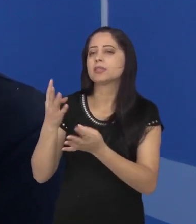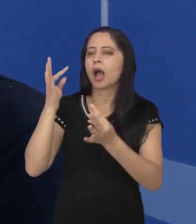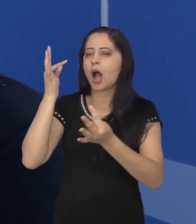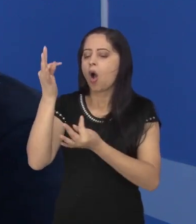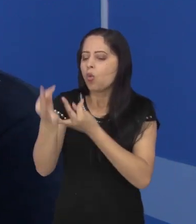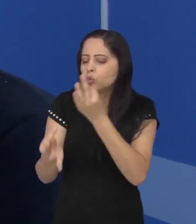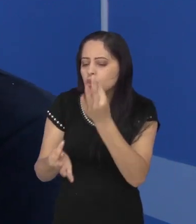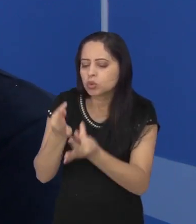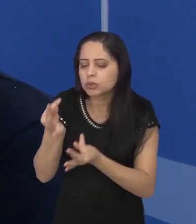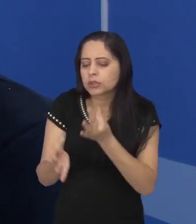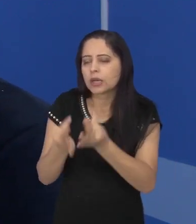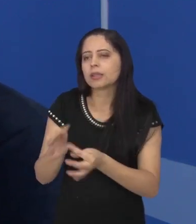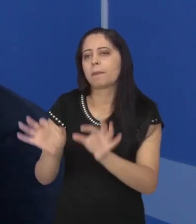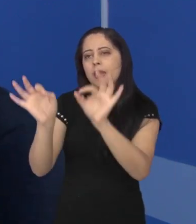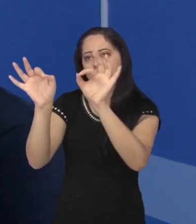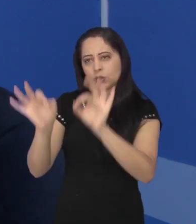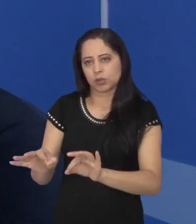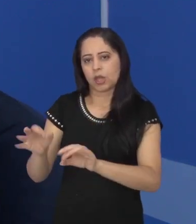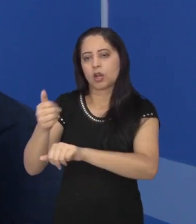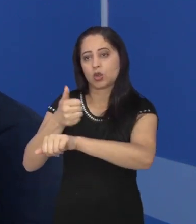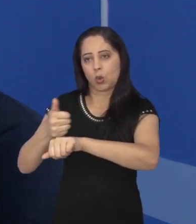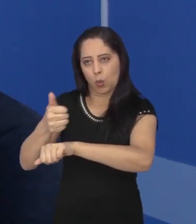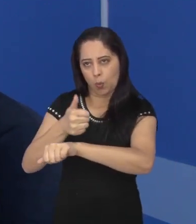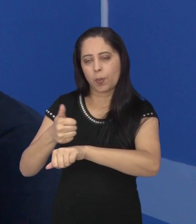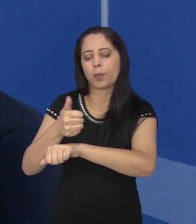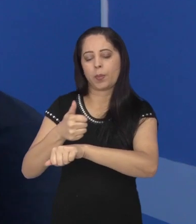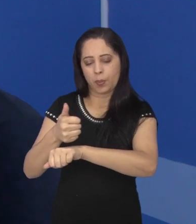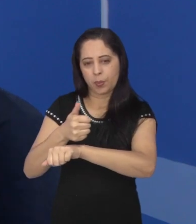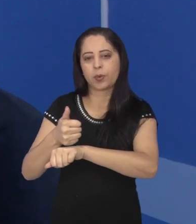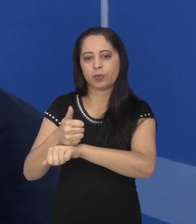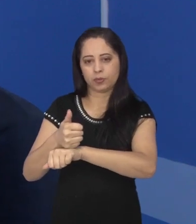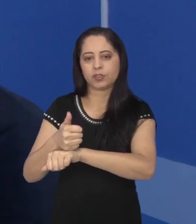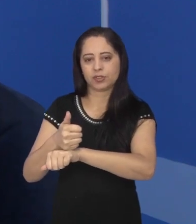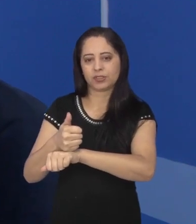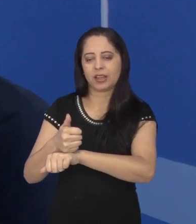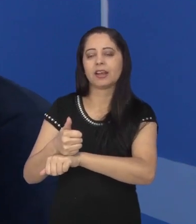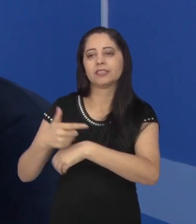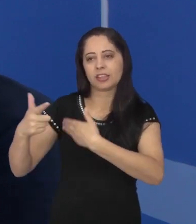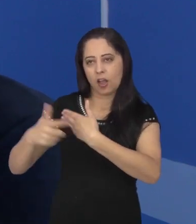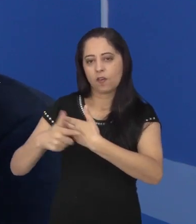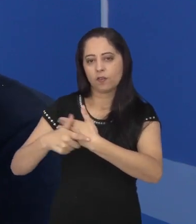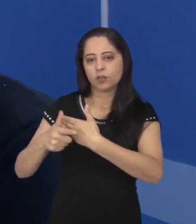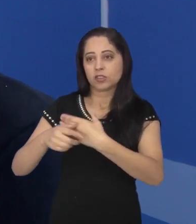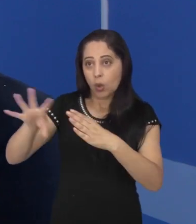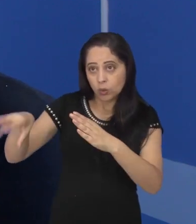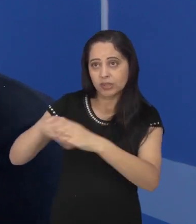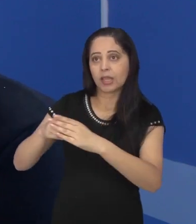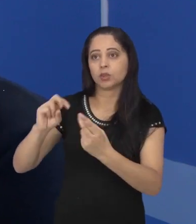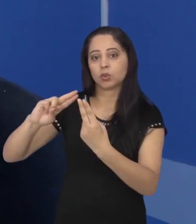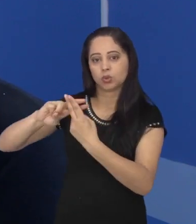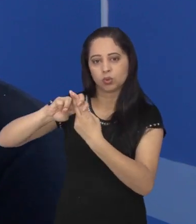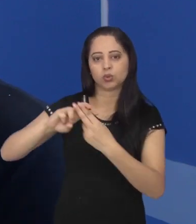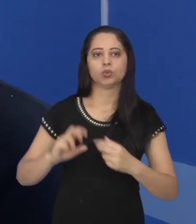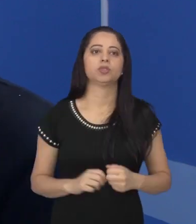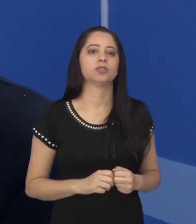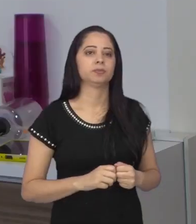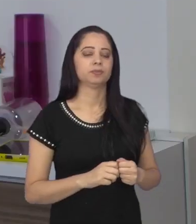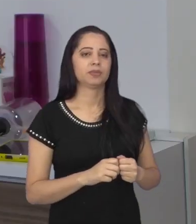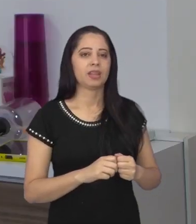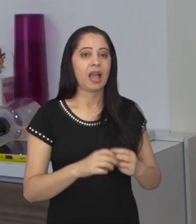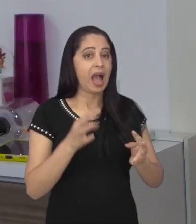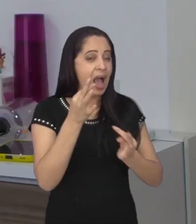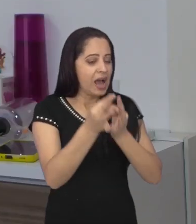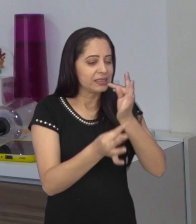musicoterapia adequado com profissionais capacitados e habilitados para essa função dentro do SUS também.